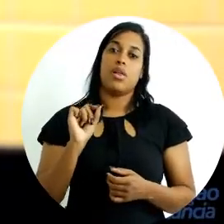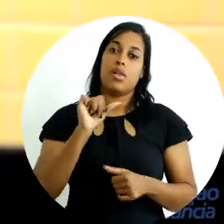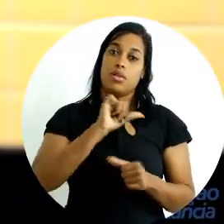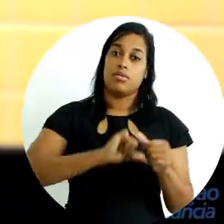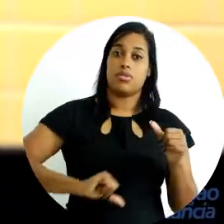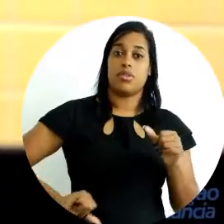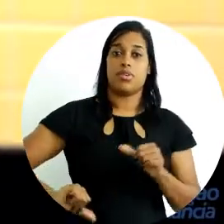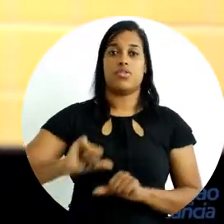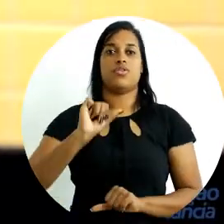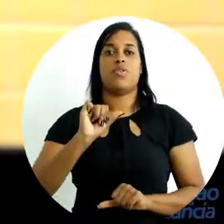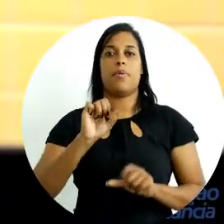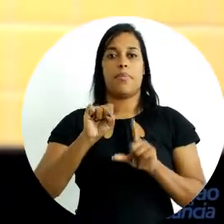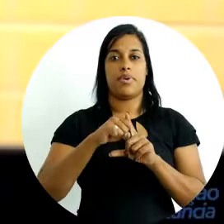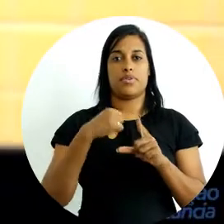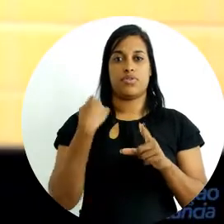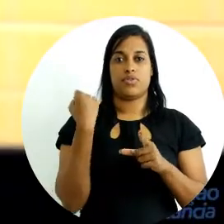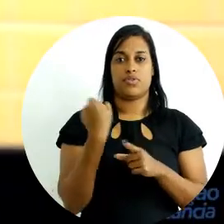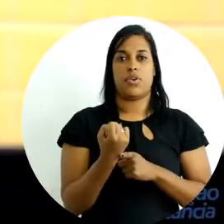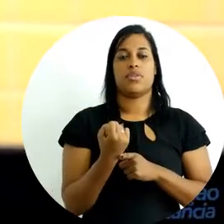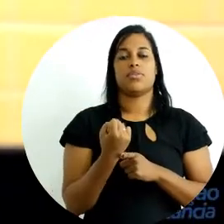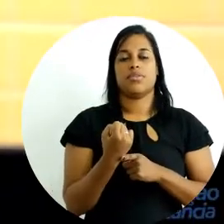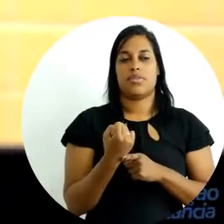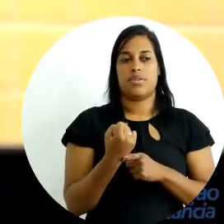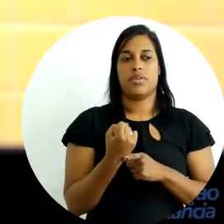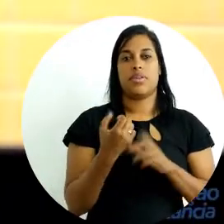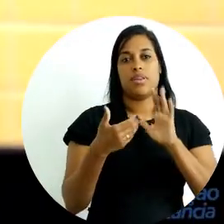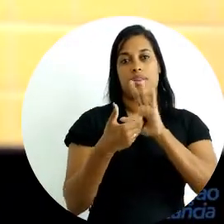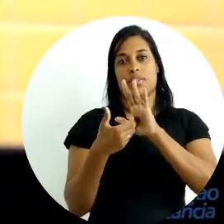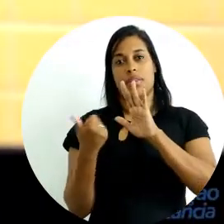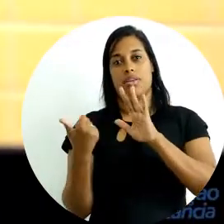que uma maneira de transformar a sociedade,